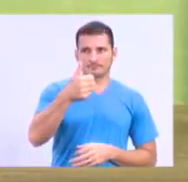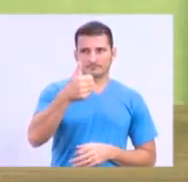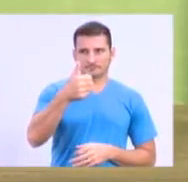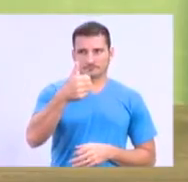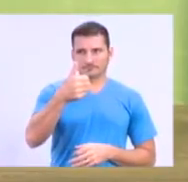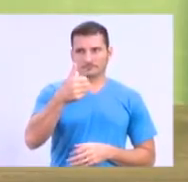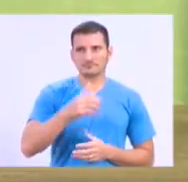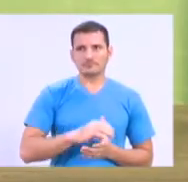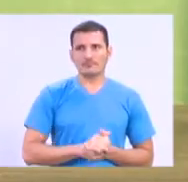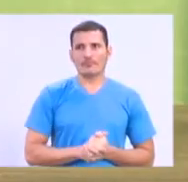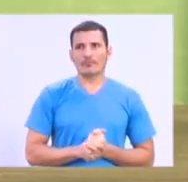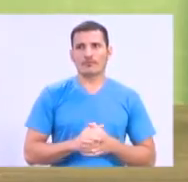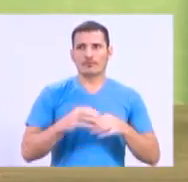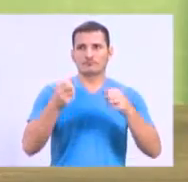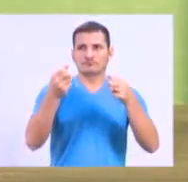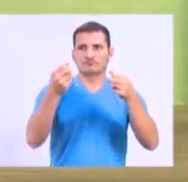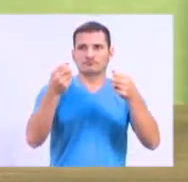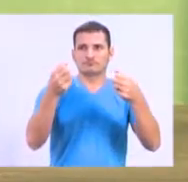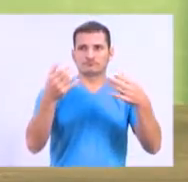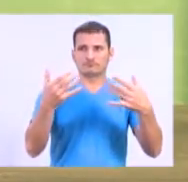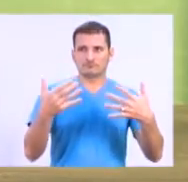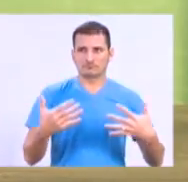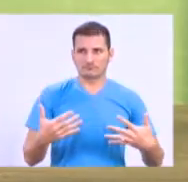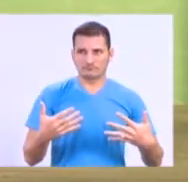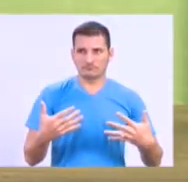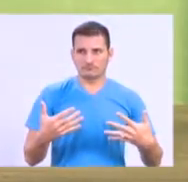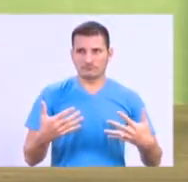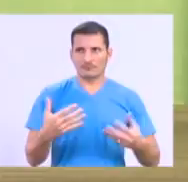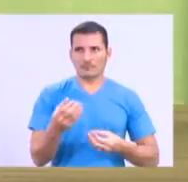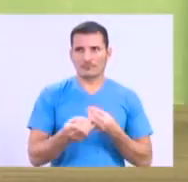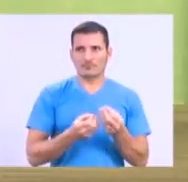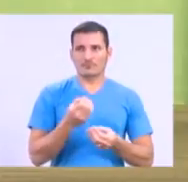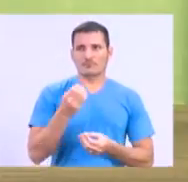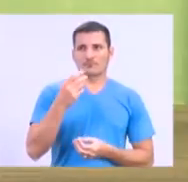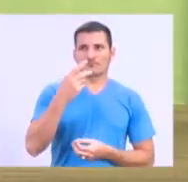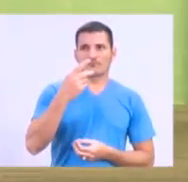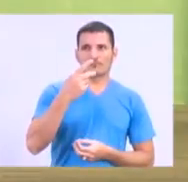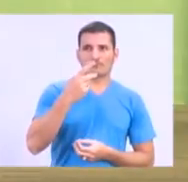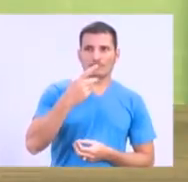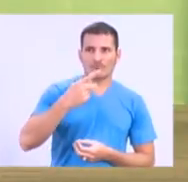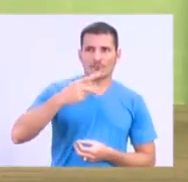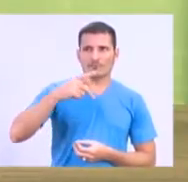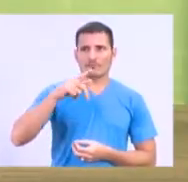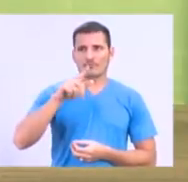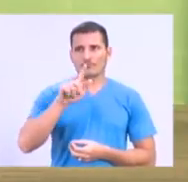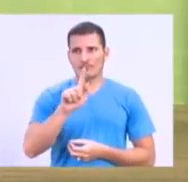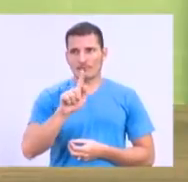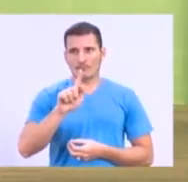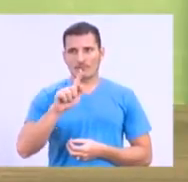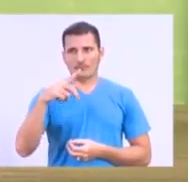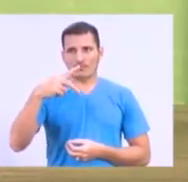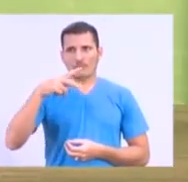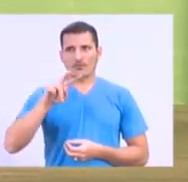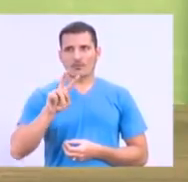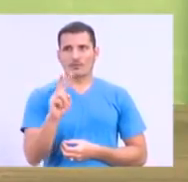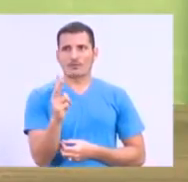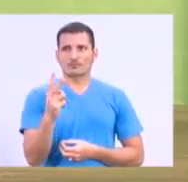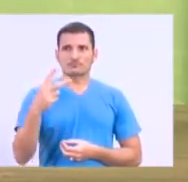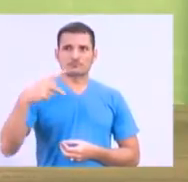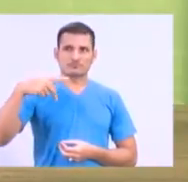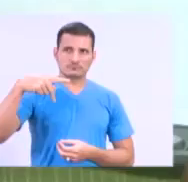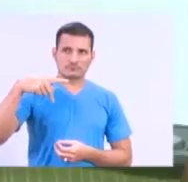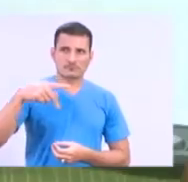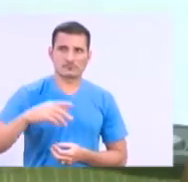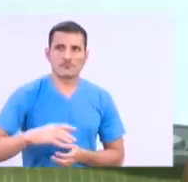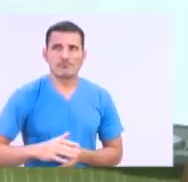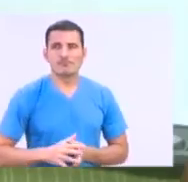Descreva o funcionamento das requisições feitas por uma página PHP conforme a figura abaixo. Ok.